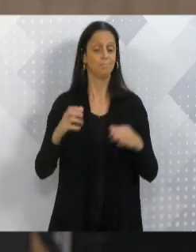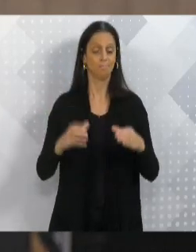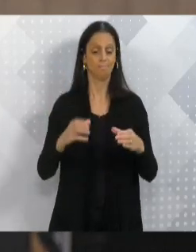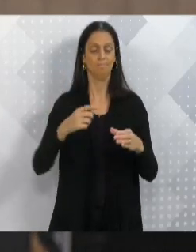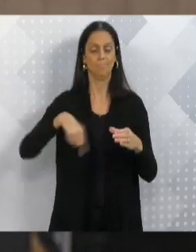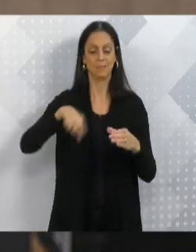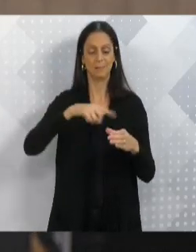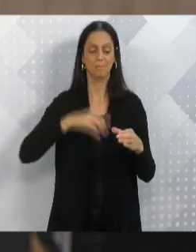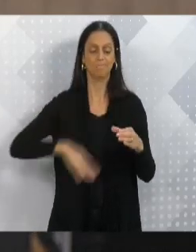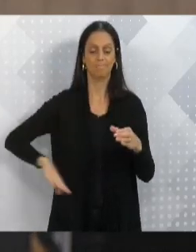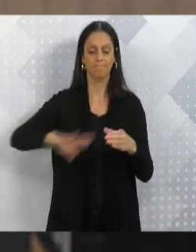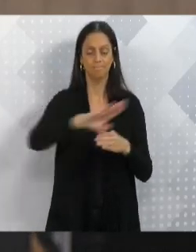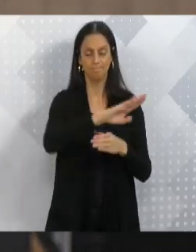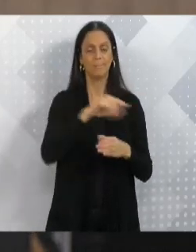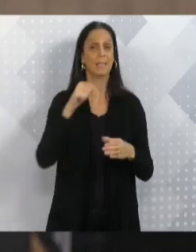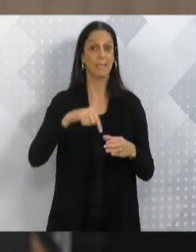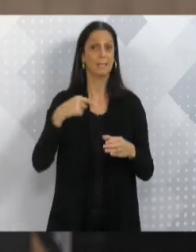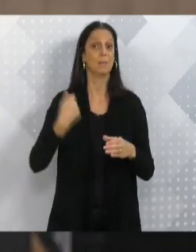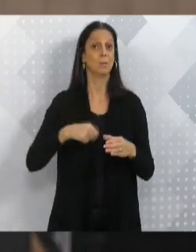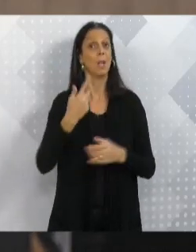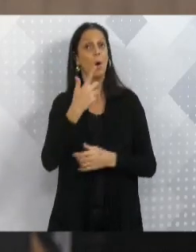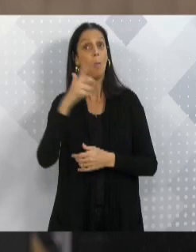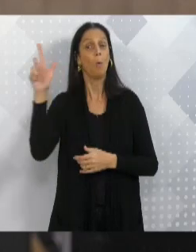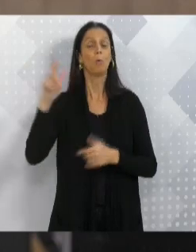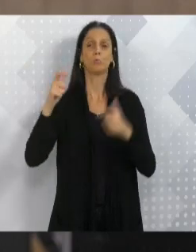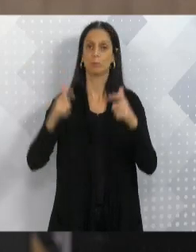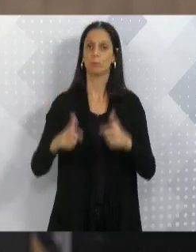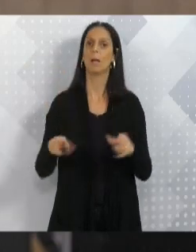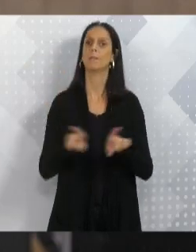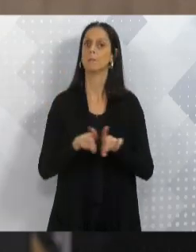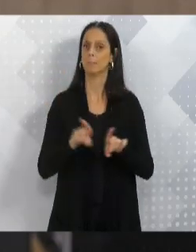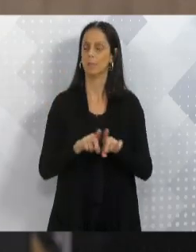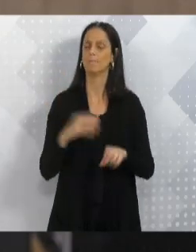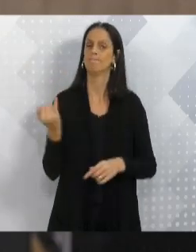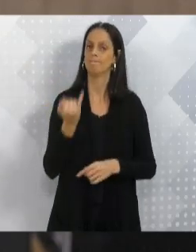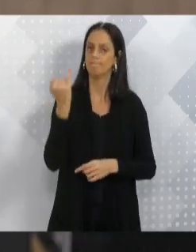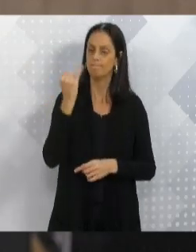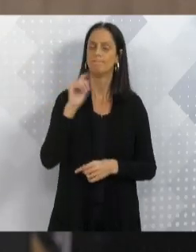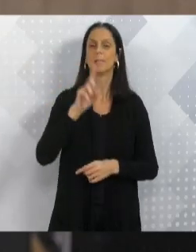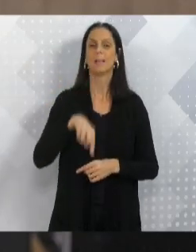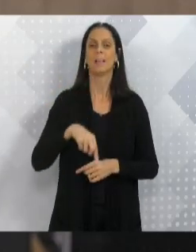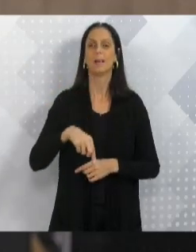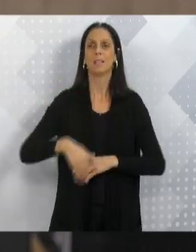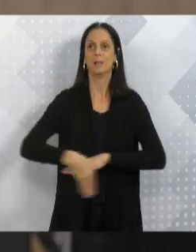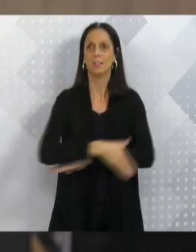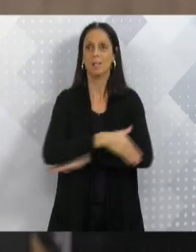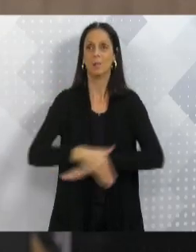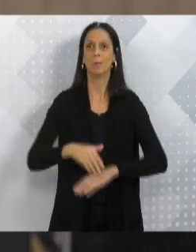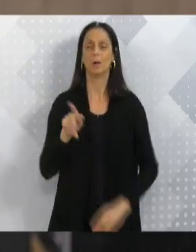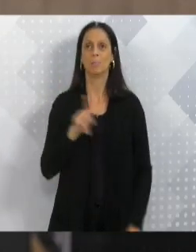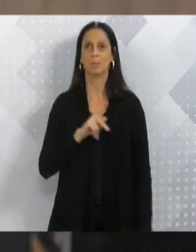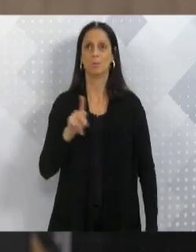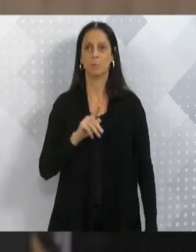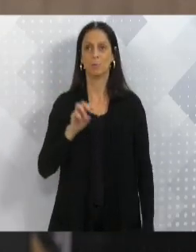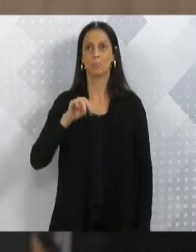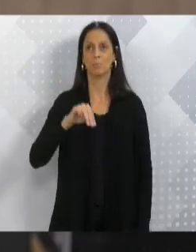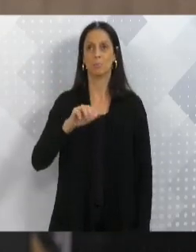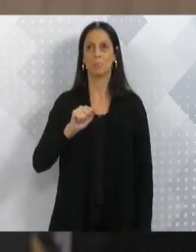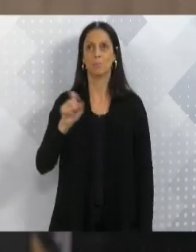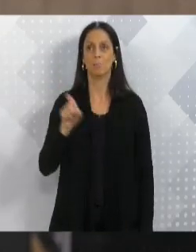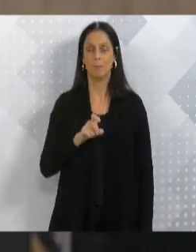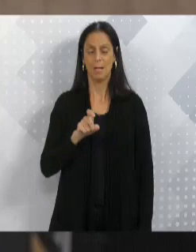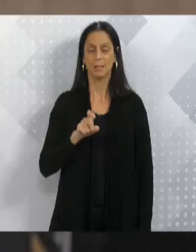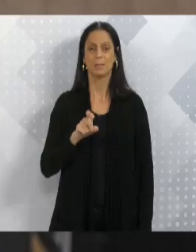uma rotatória que considero que seria muito salutar, que seria no entroncamento da rua Professor Max Umpel com a